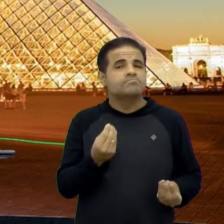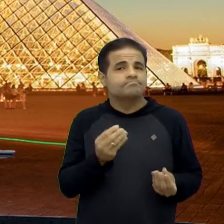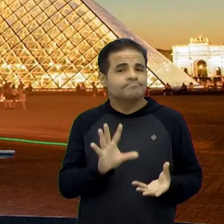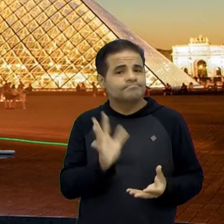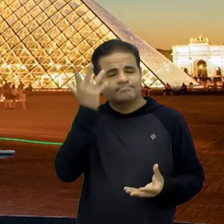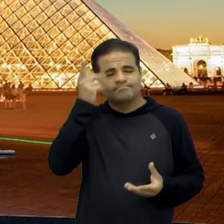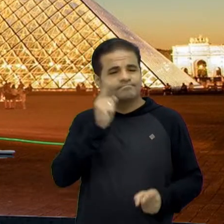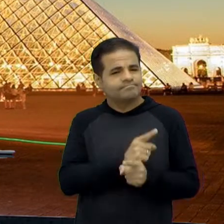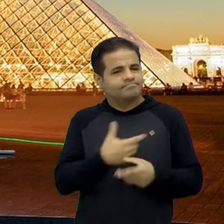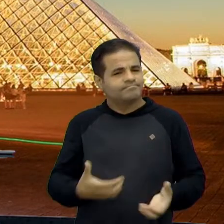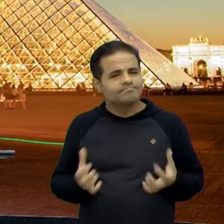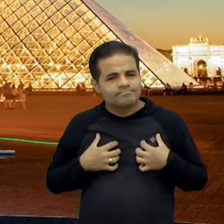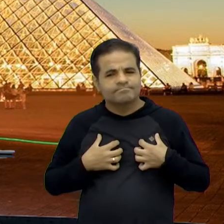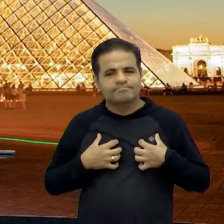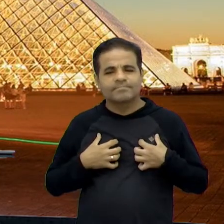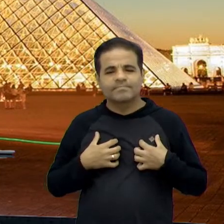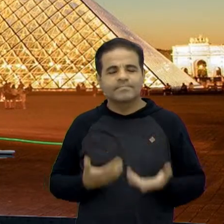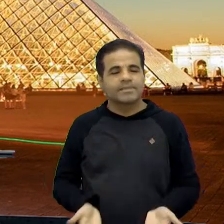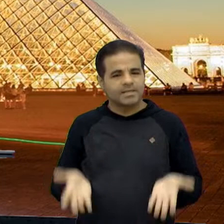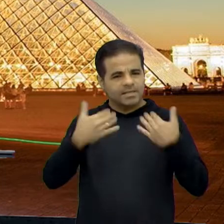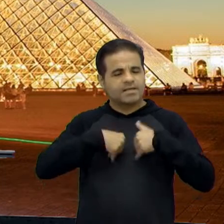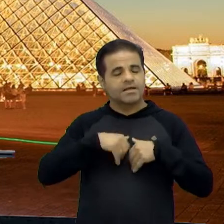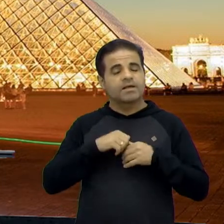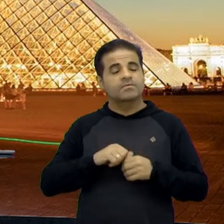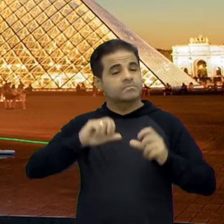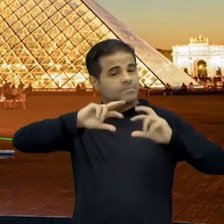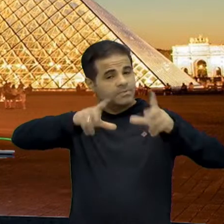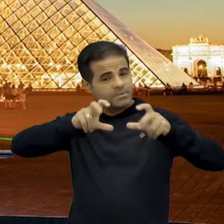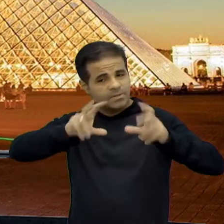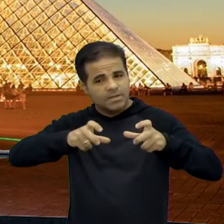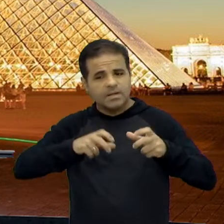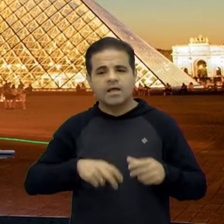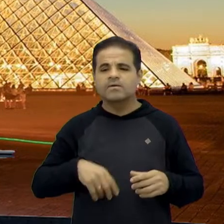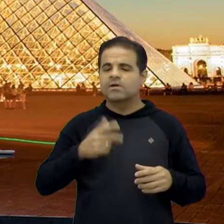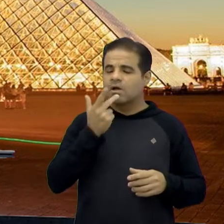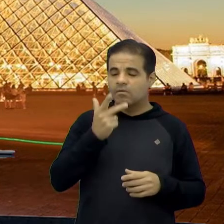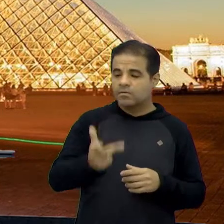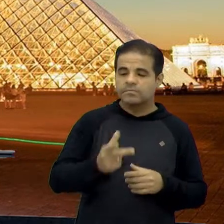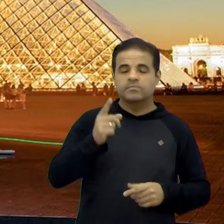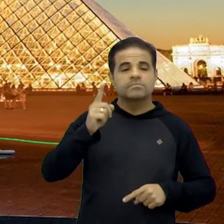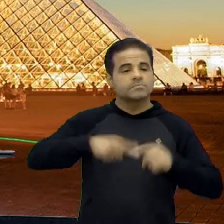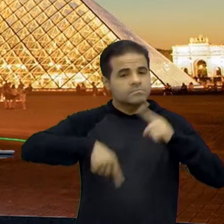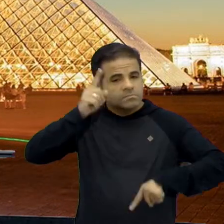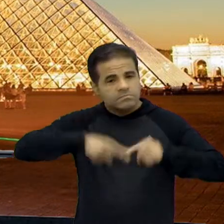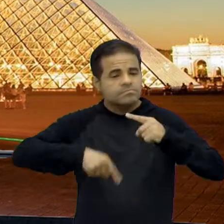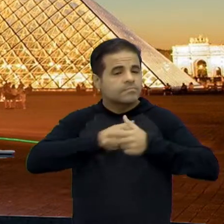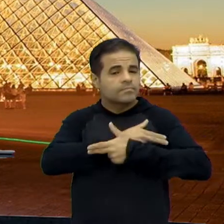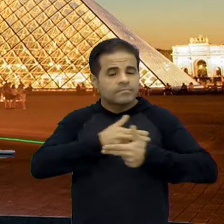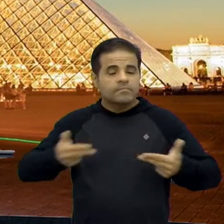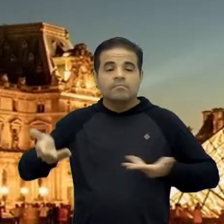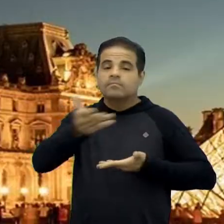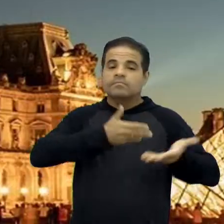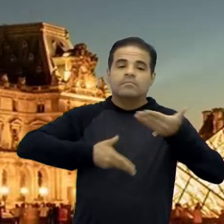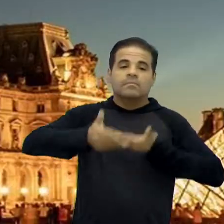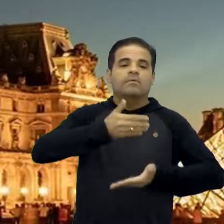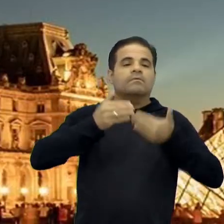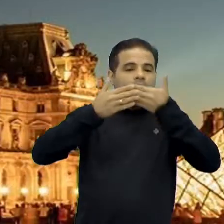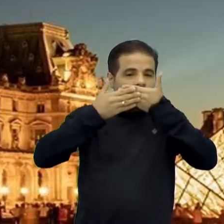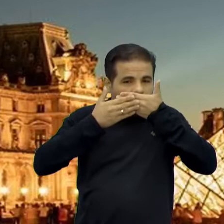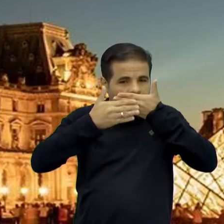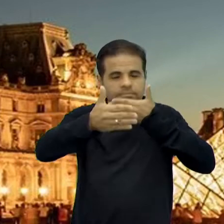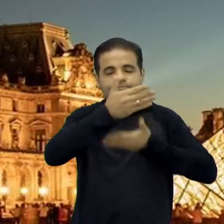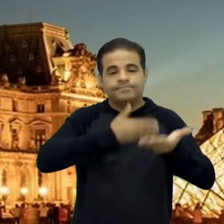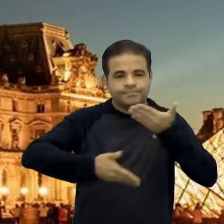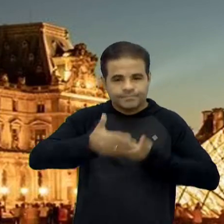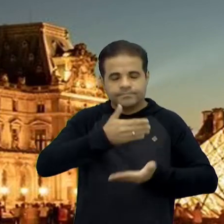ocorrendo essa identificação, seja com a temática ou seja com a personagem, com os ícones envolvidos. E como a gente,